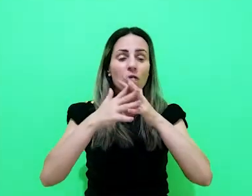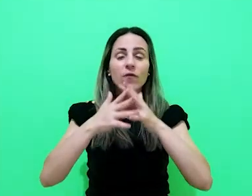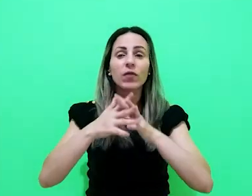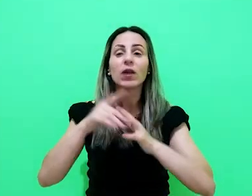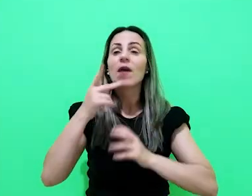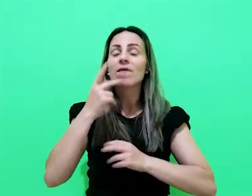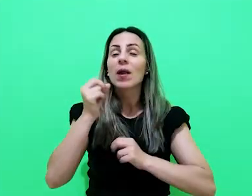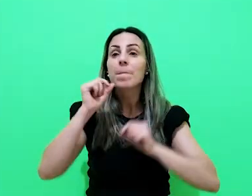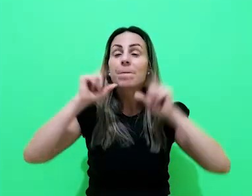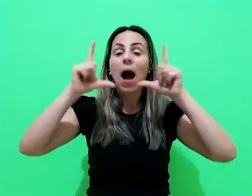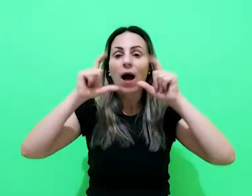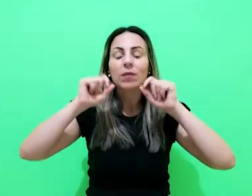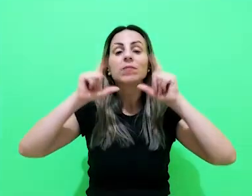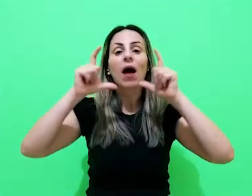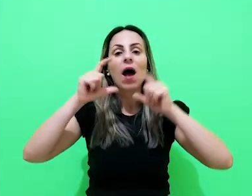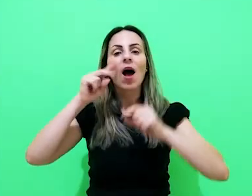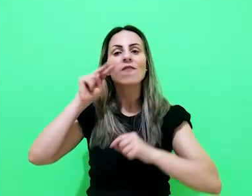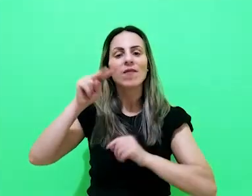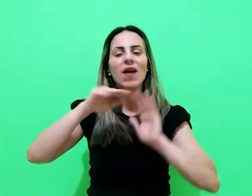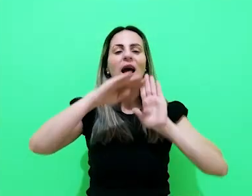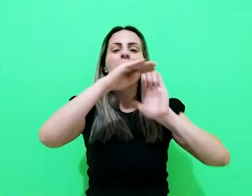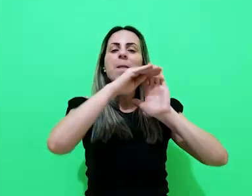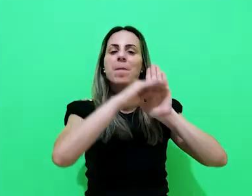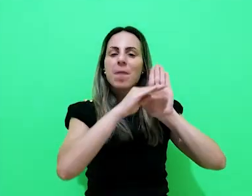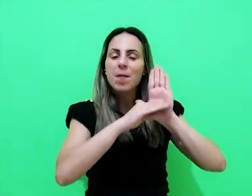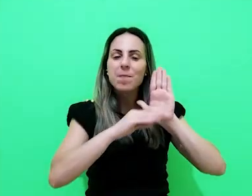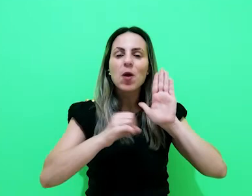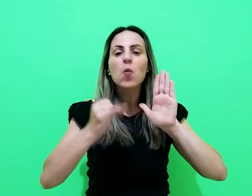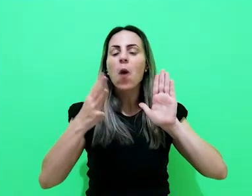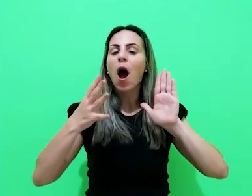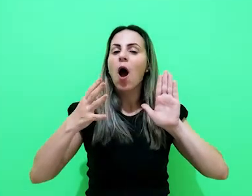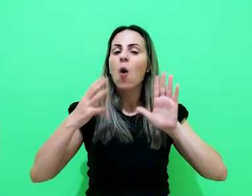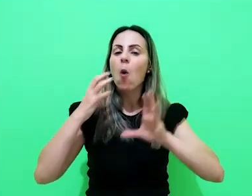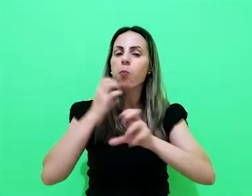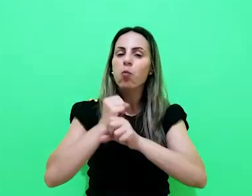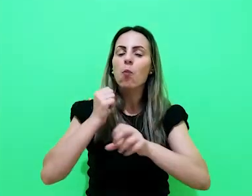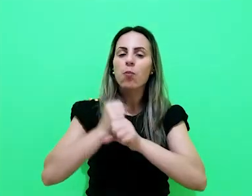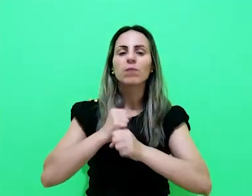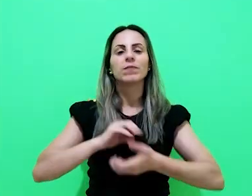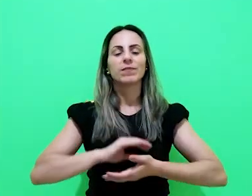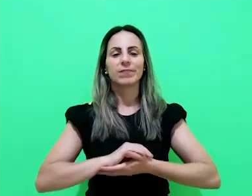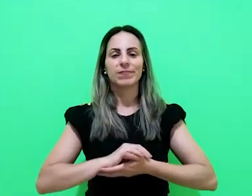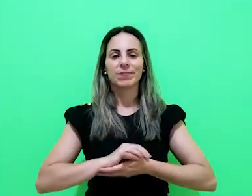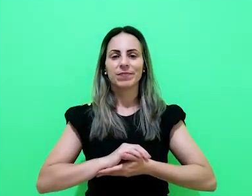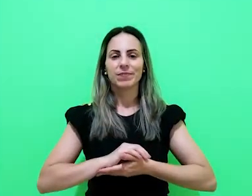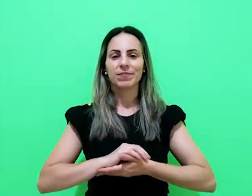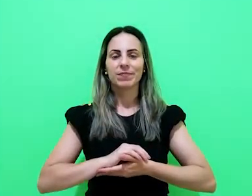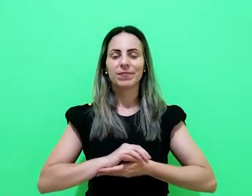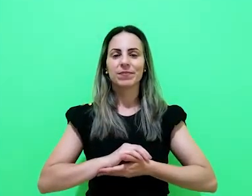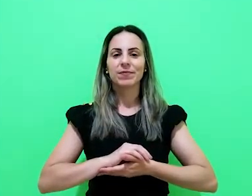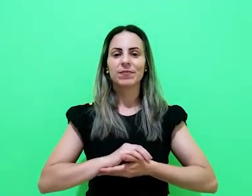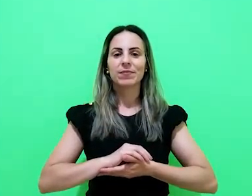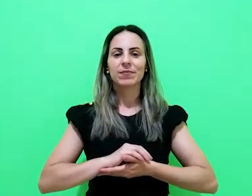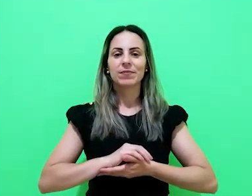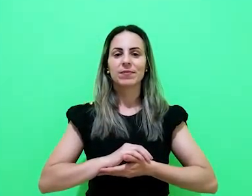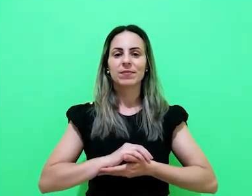verbais. Então, agora a gente vai ver na escala qual a pontuação desse paciente.